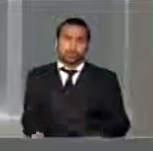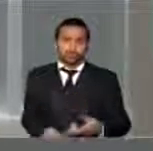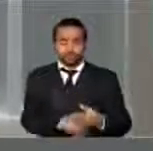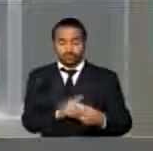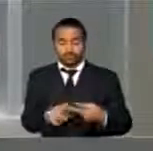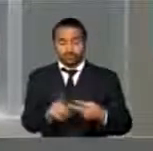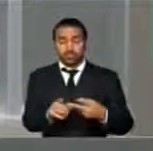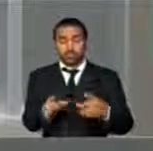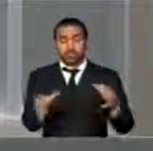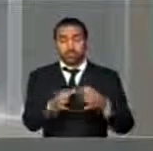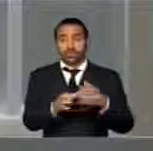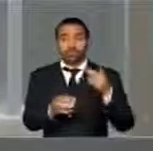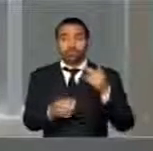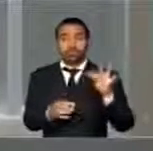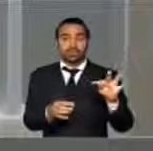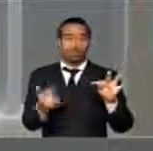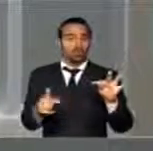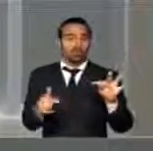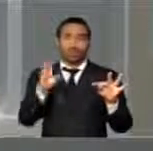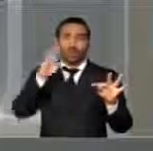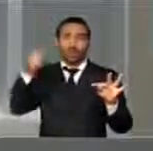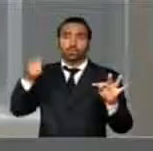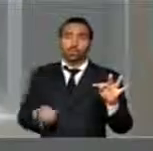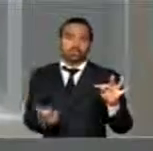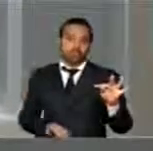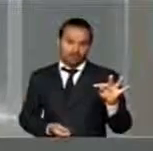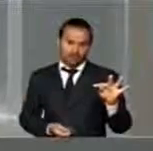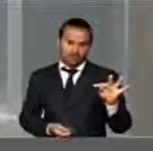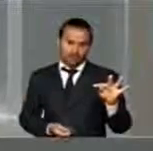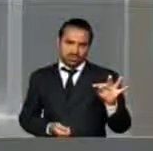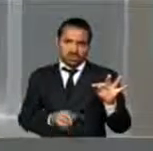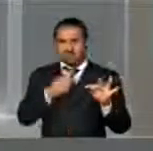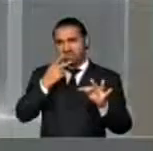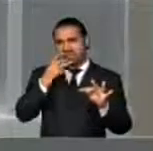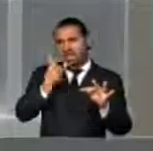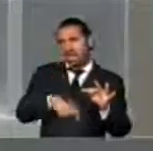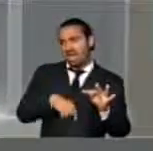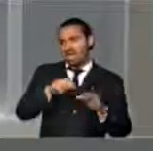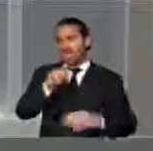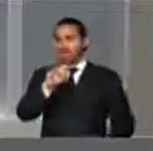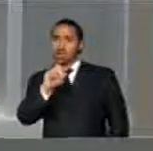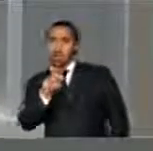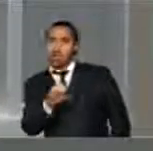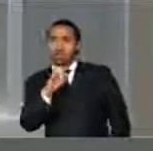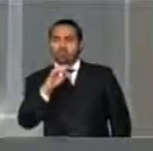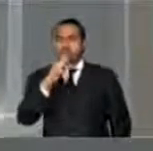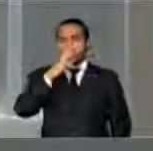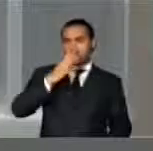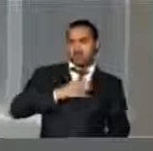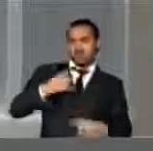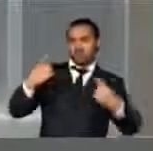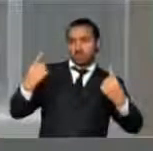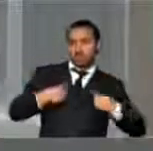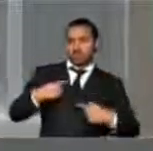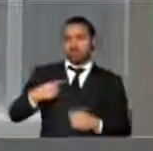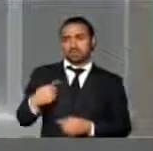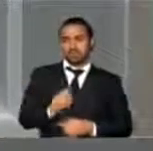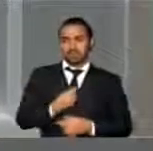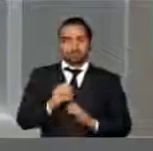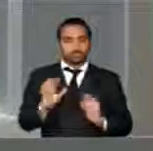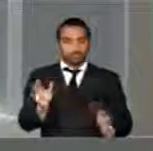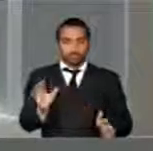dos Trabalhadores não tem nenhuma autoridade em questionar e colocar como golpe, haja visto que, ao longo dessa história democrática,